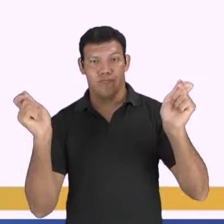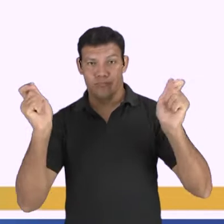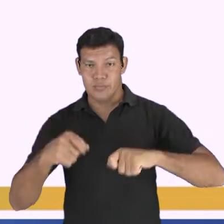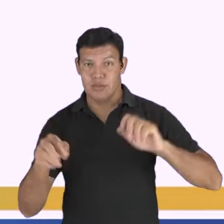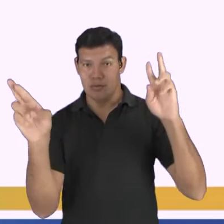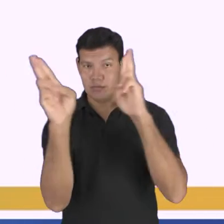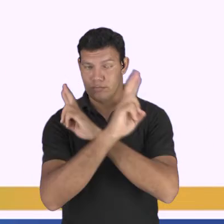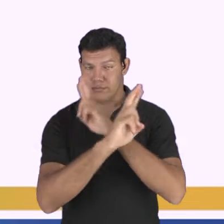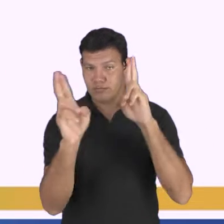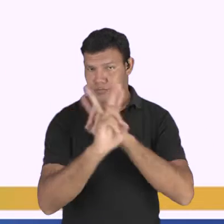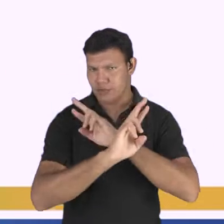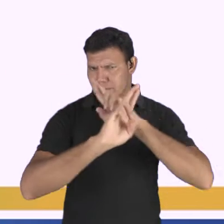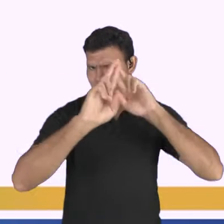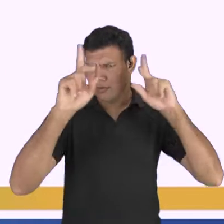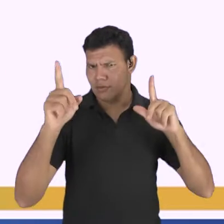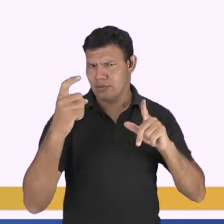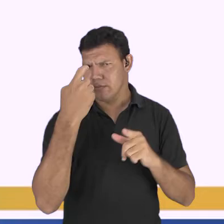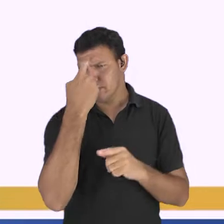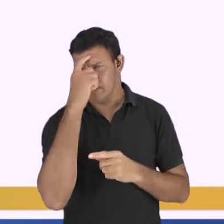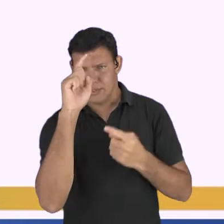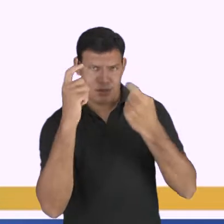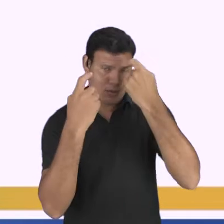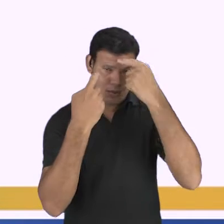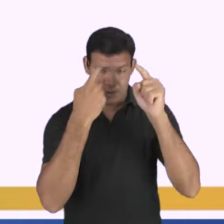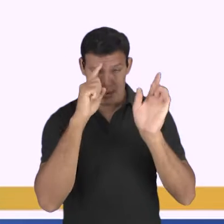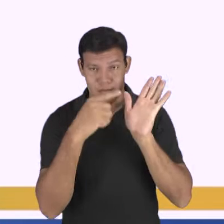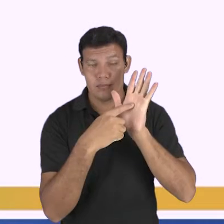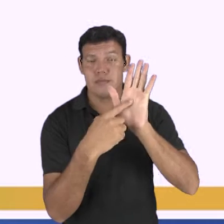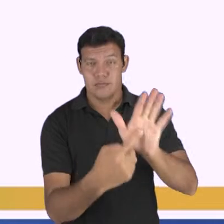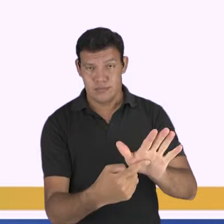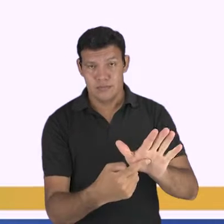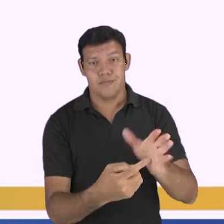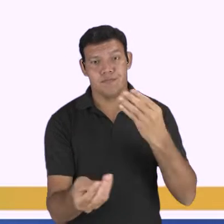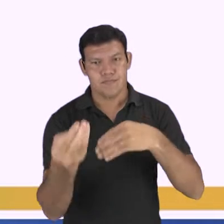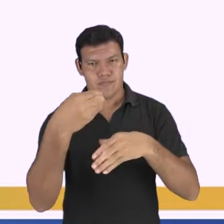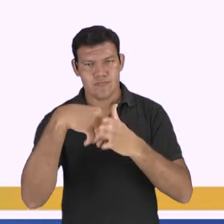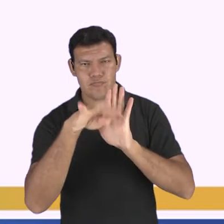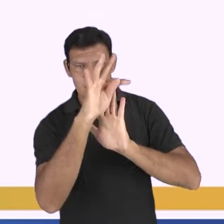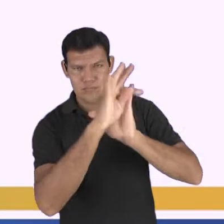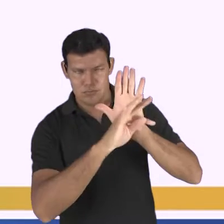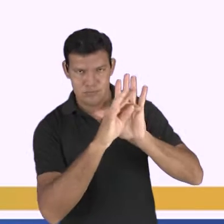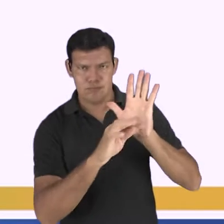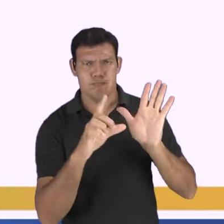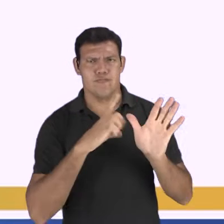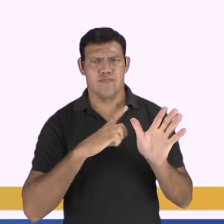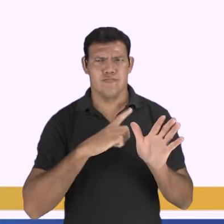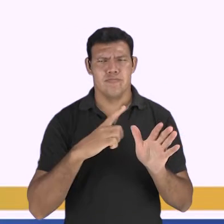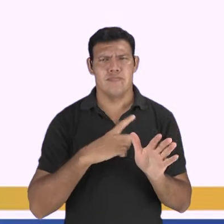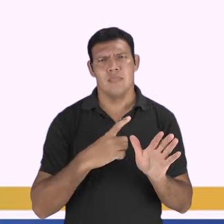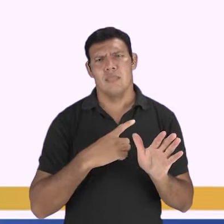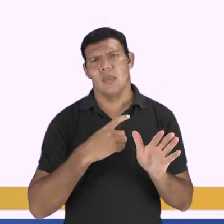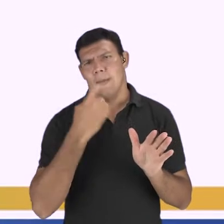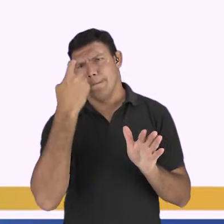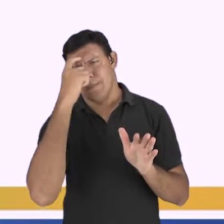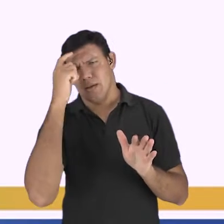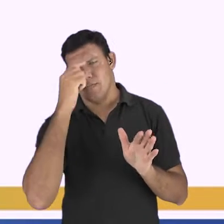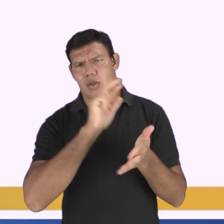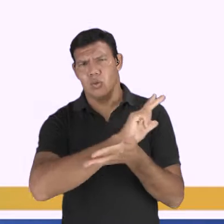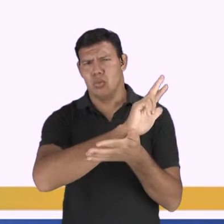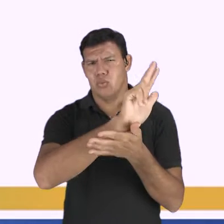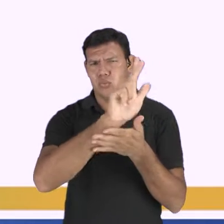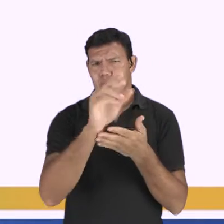as diferentes ideias apresentadas. Então, ali dentro daquele texto, você tem várias ideias para